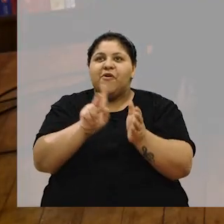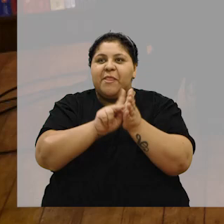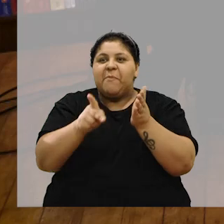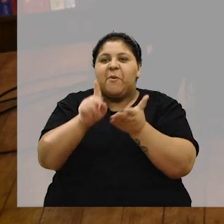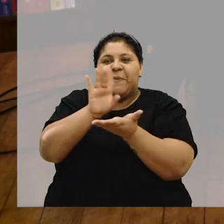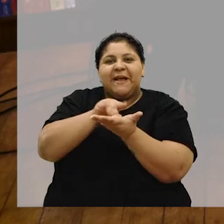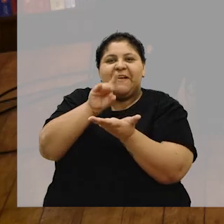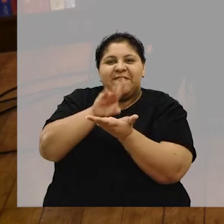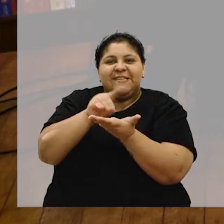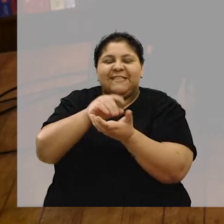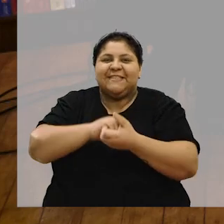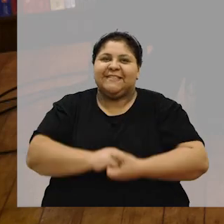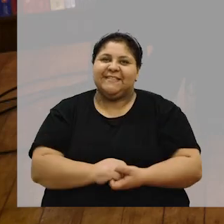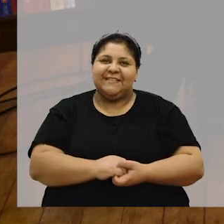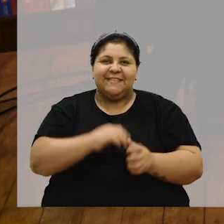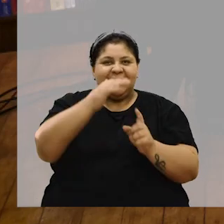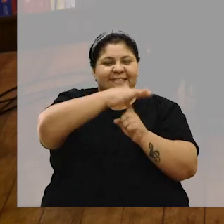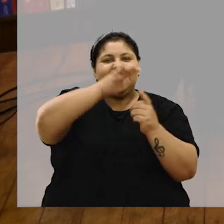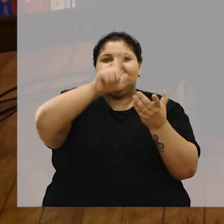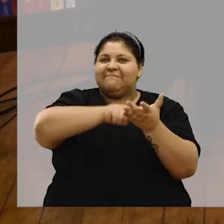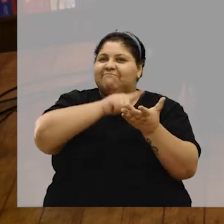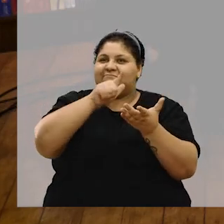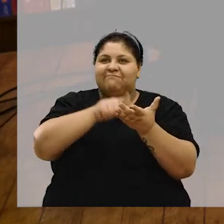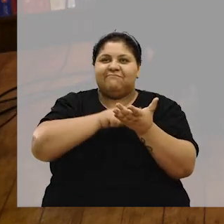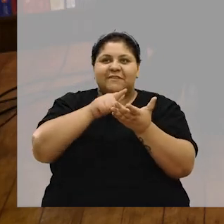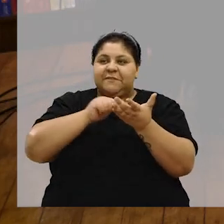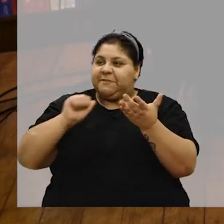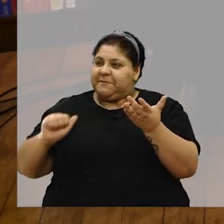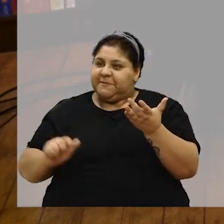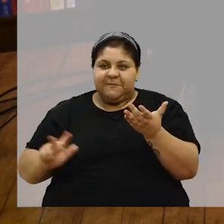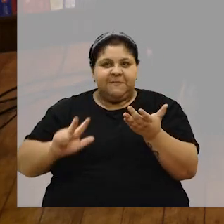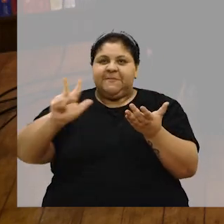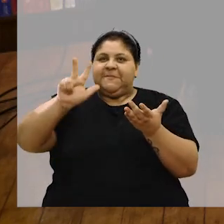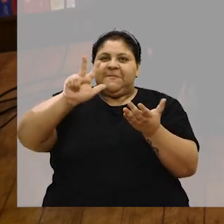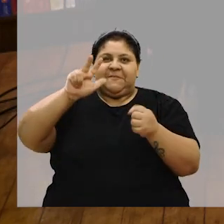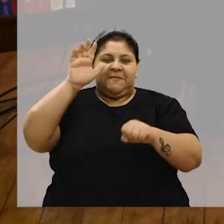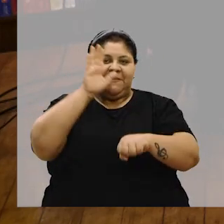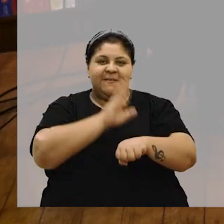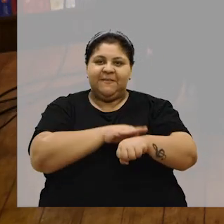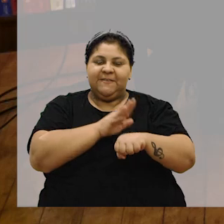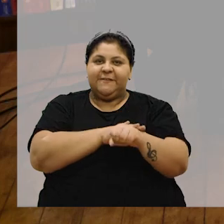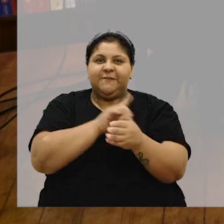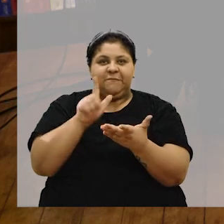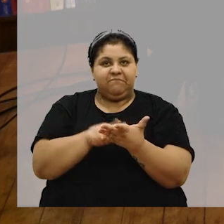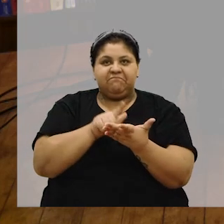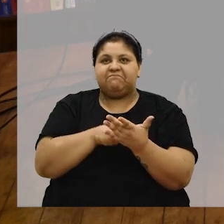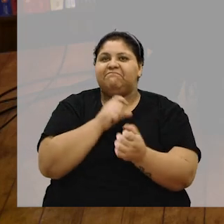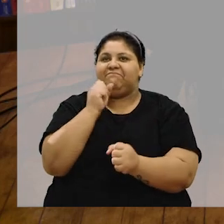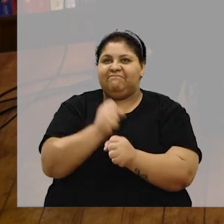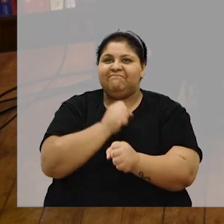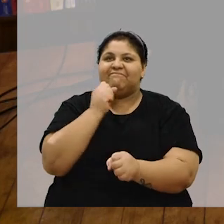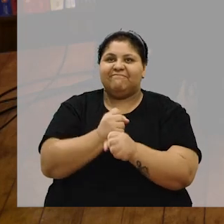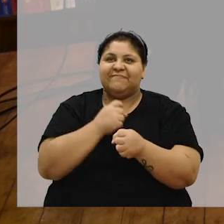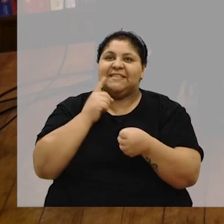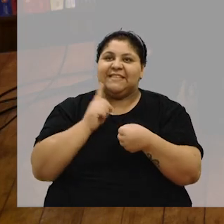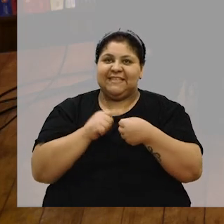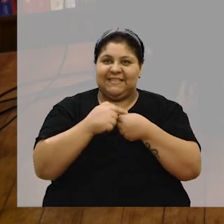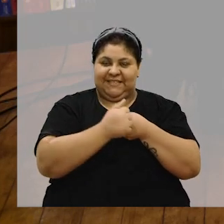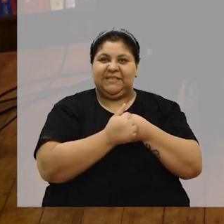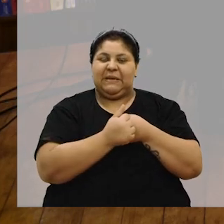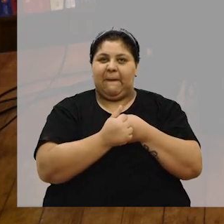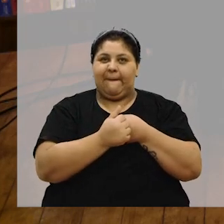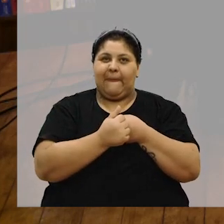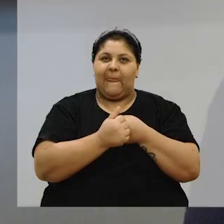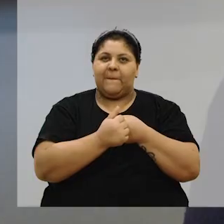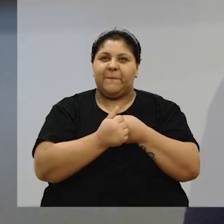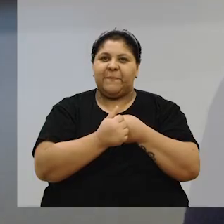livraria na própria gravação do programa. A Feira do Livro é o ápice, né, do nosso momento do livro no ano, né, na